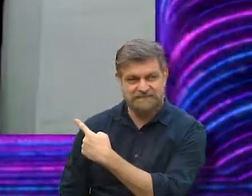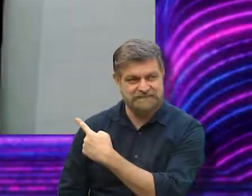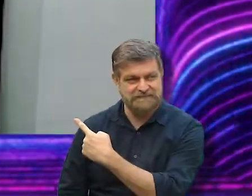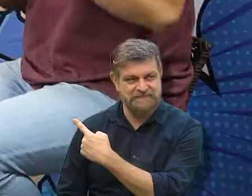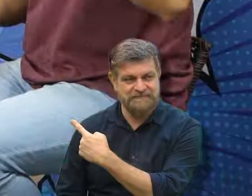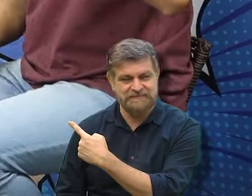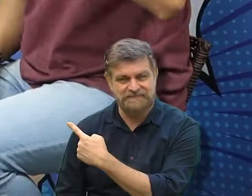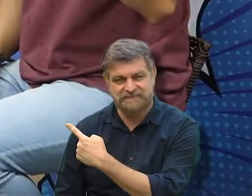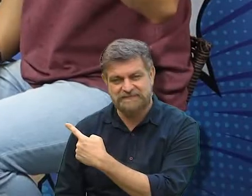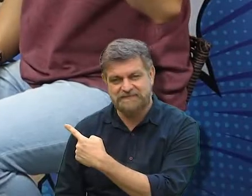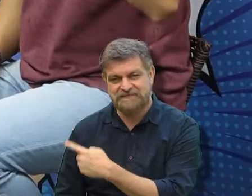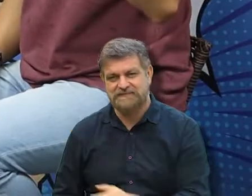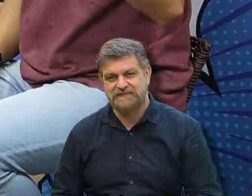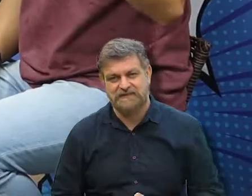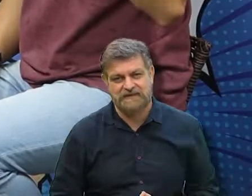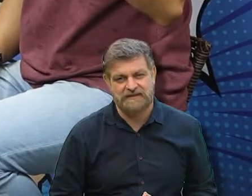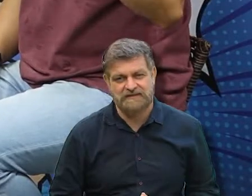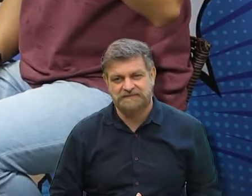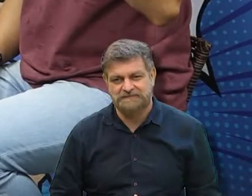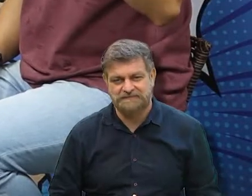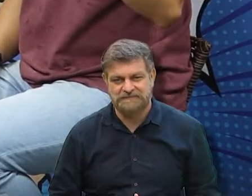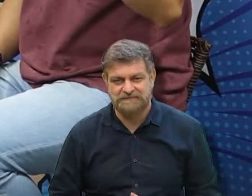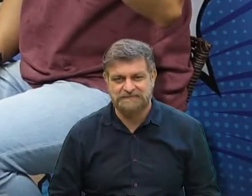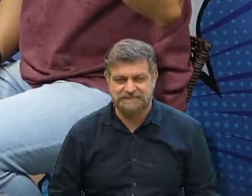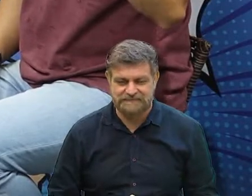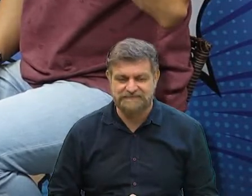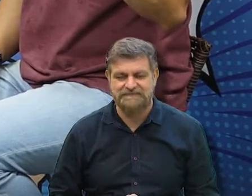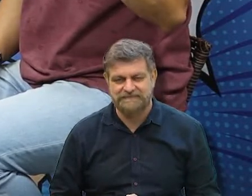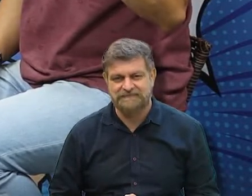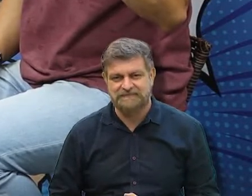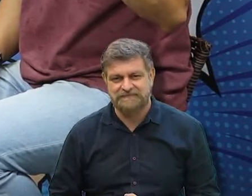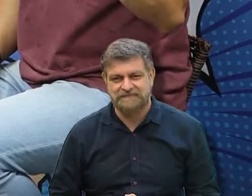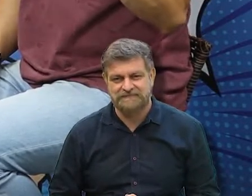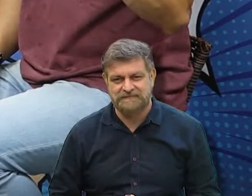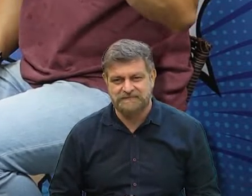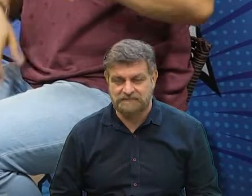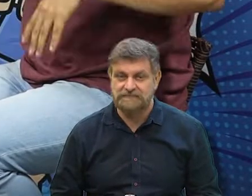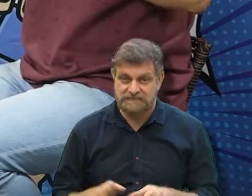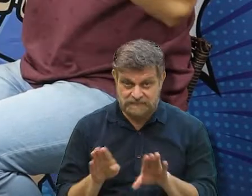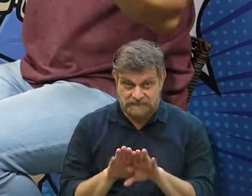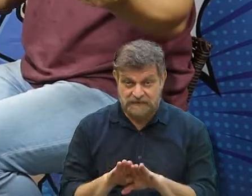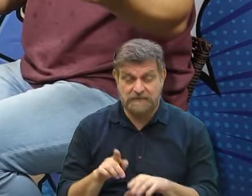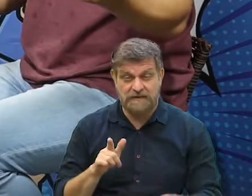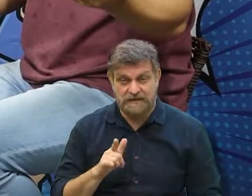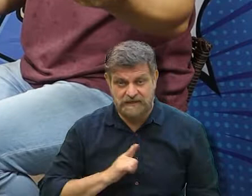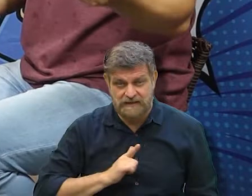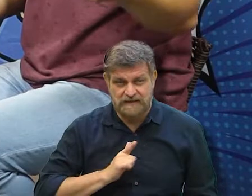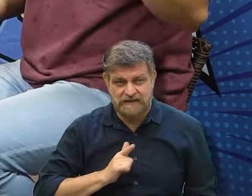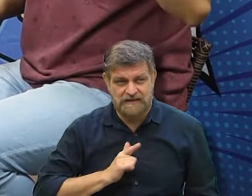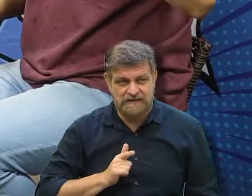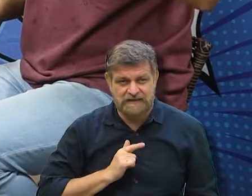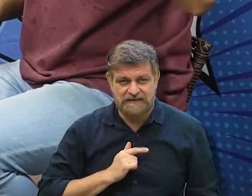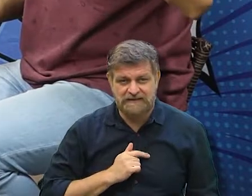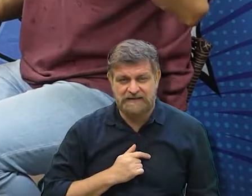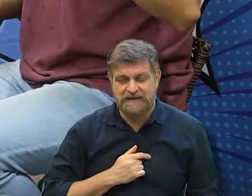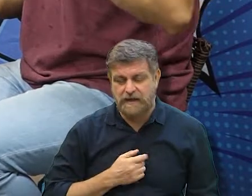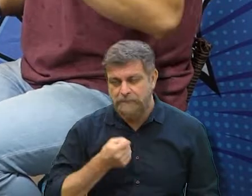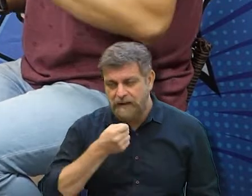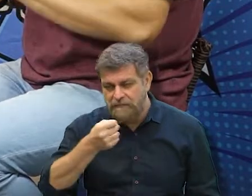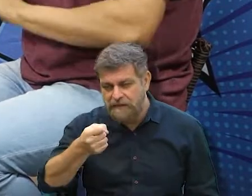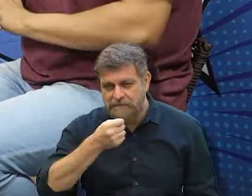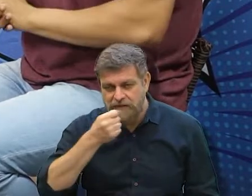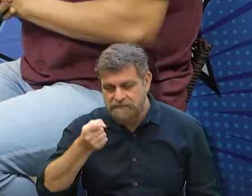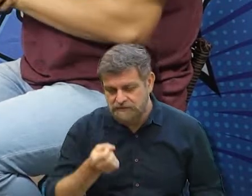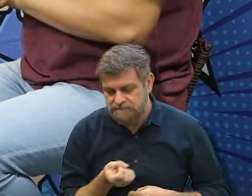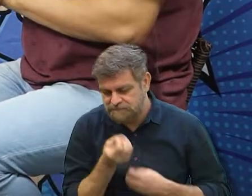Park. Agora você aí de casa, presta atenção que a Tati vai passar as redes sociais dela para você embarcar nessa jornada